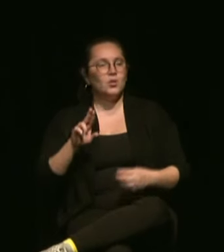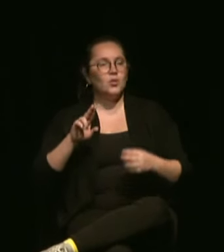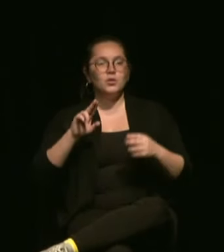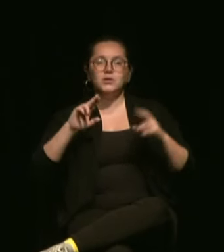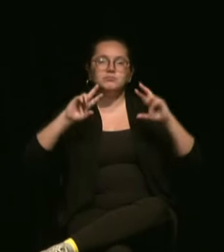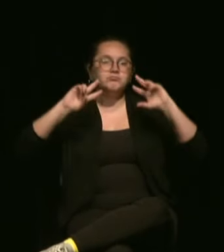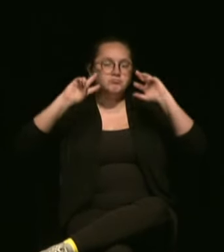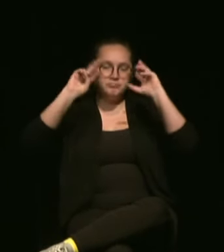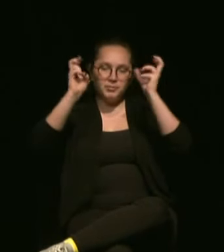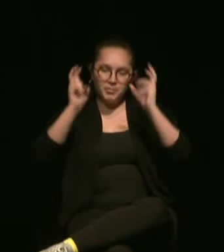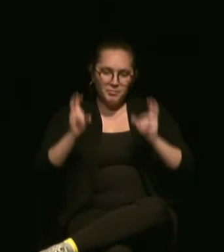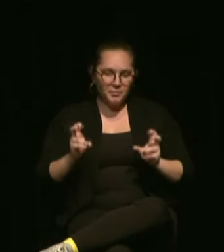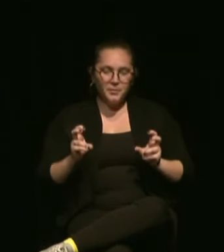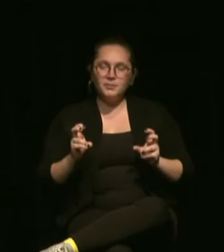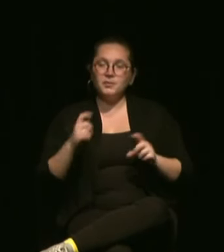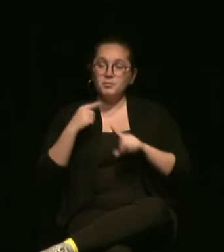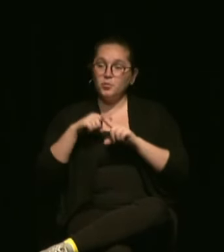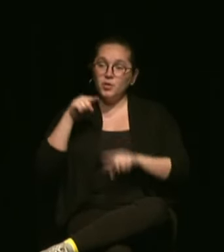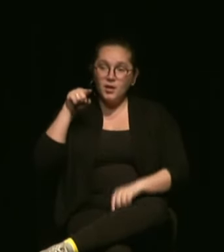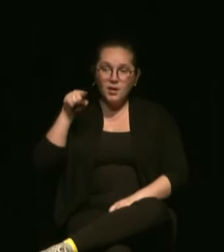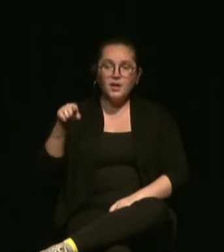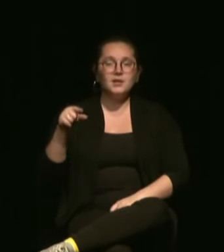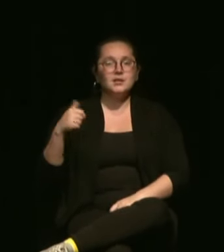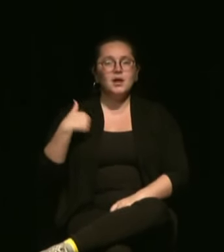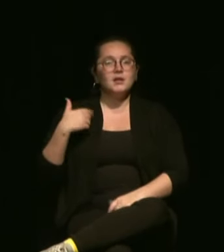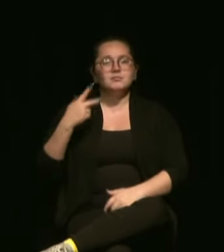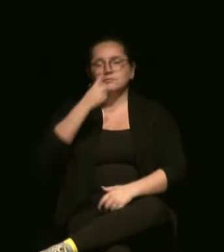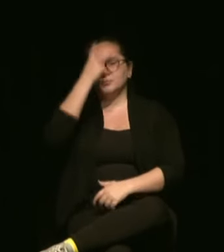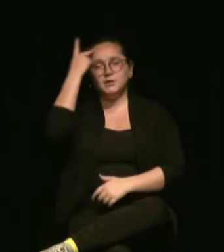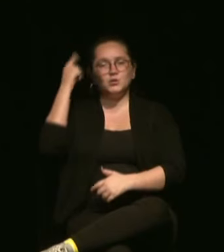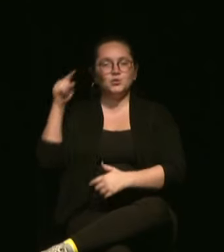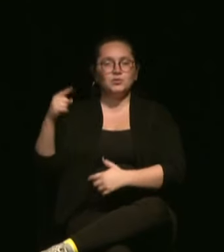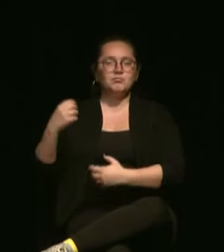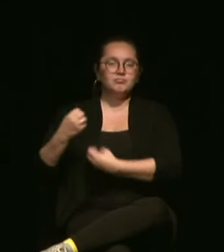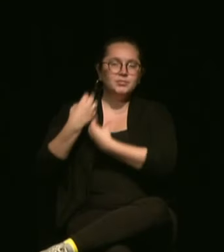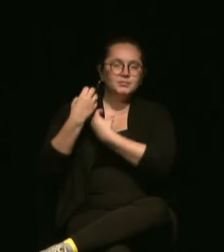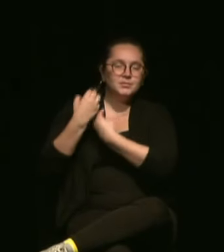sobre tudo, né? Ele era o meu interlocutor, ele era o cara que